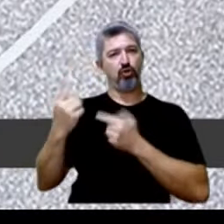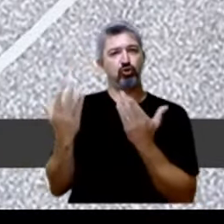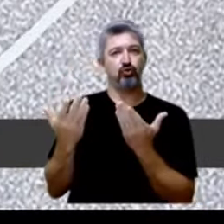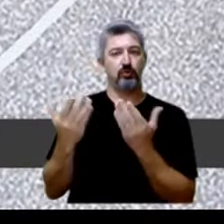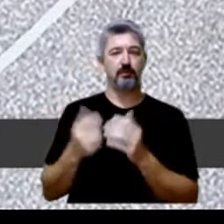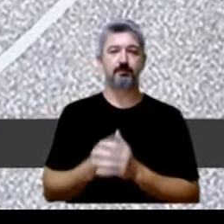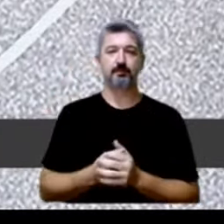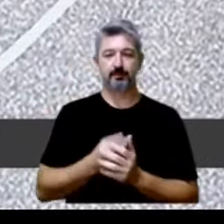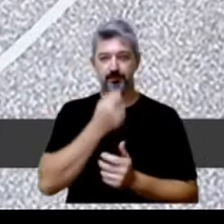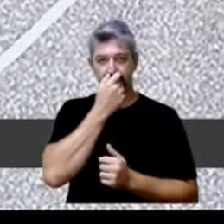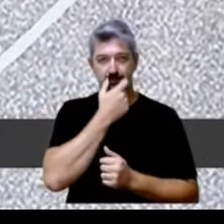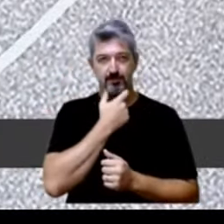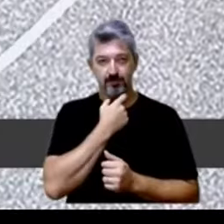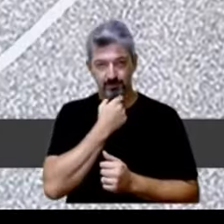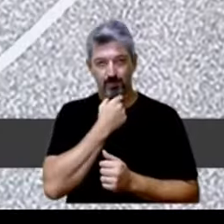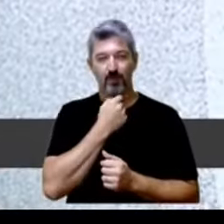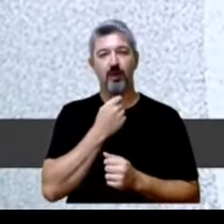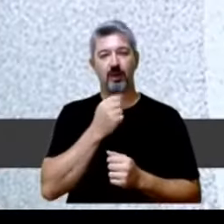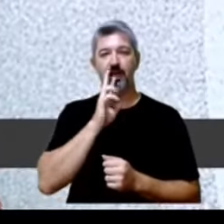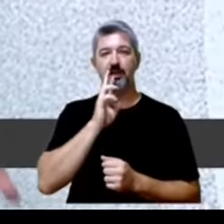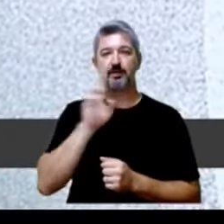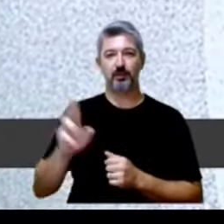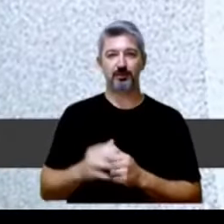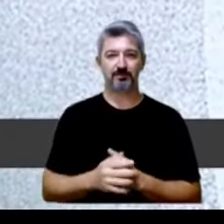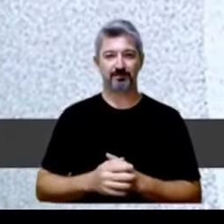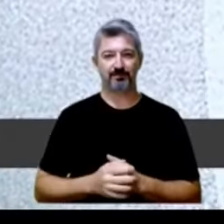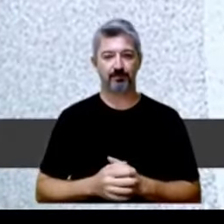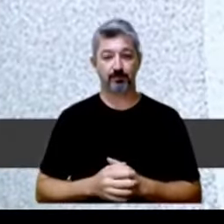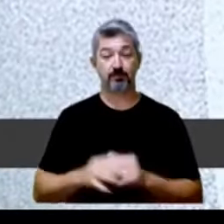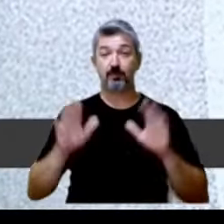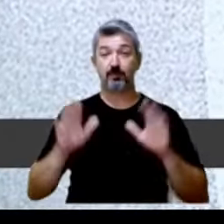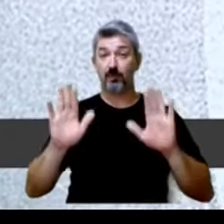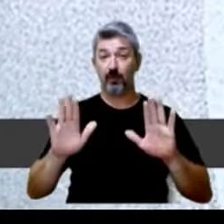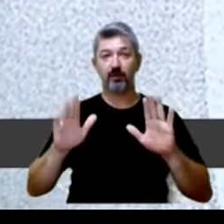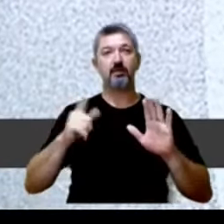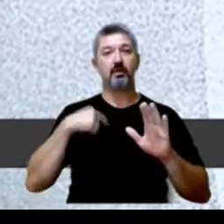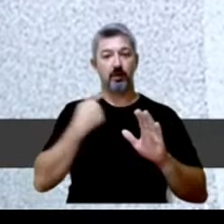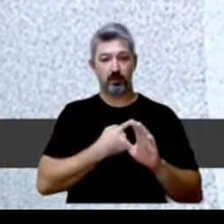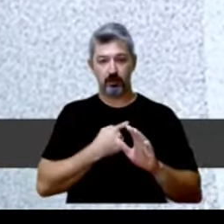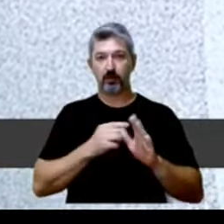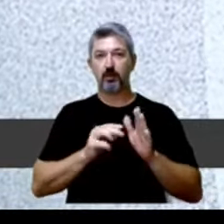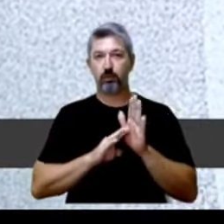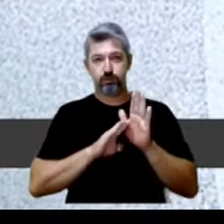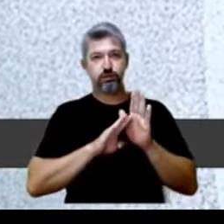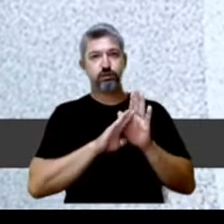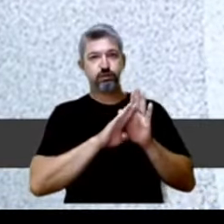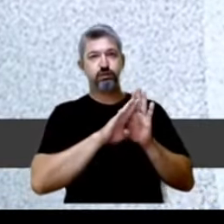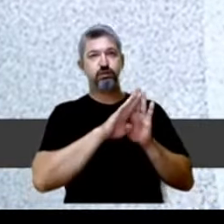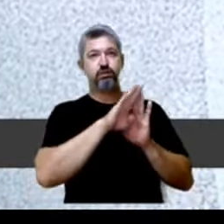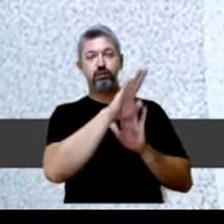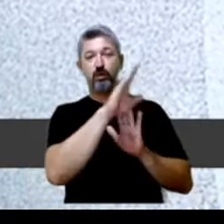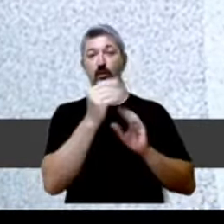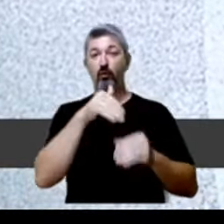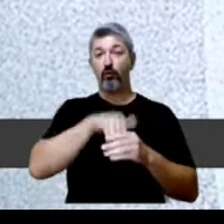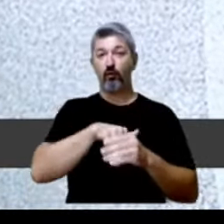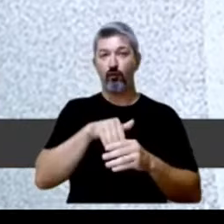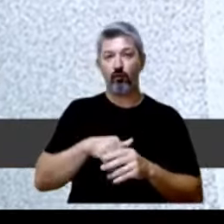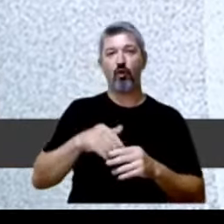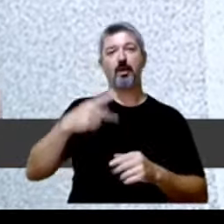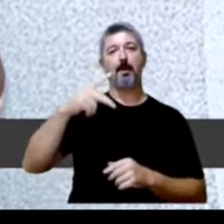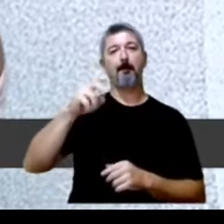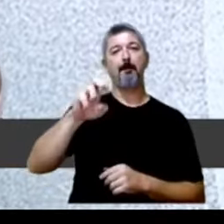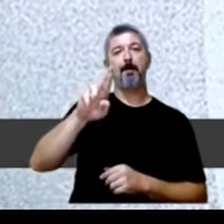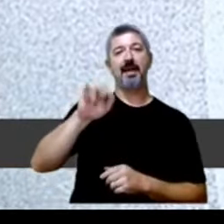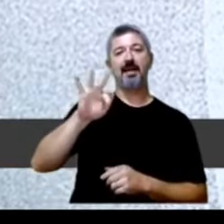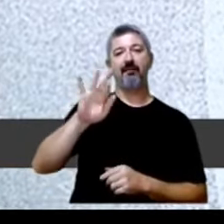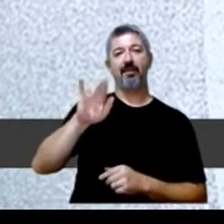candidato Guilherme. E a Marta é traíra. Era do PT e foi pro PMDB. Olha, ele podia falar isso. É isso, eu atacaria a Marta. Eu também. Ela que é uma traíra. Ela traiu o PT.